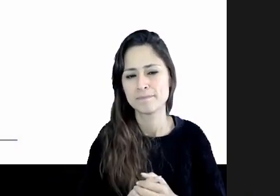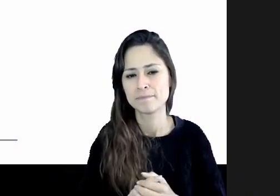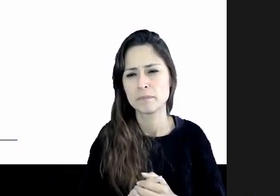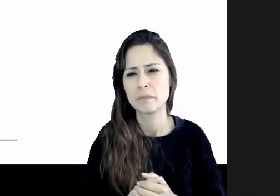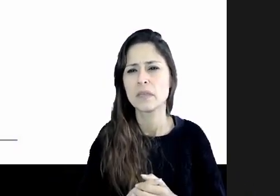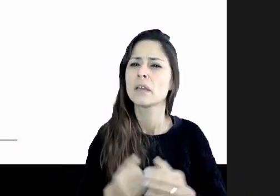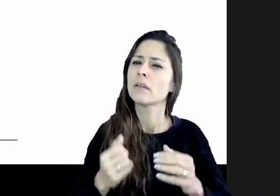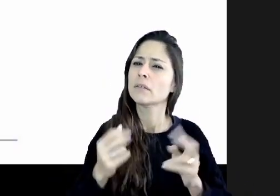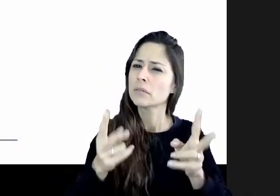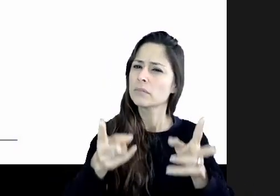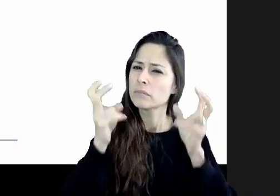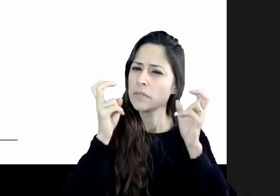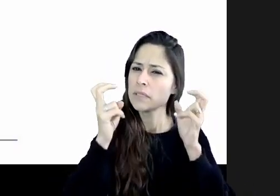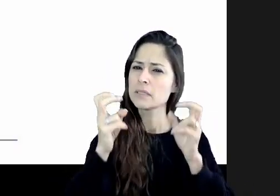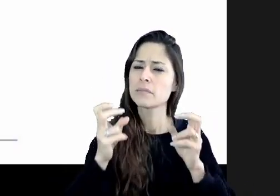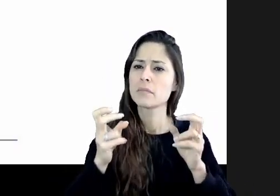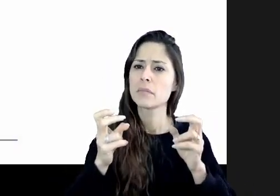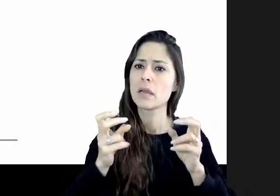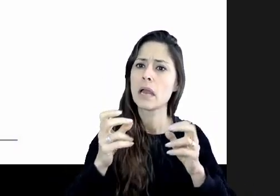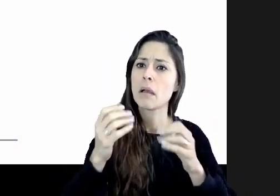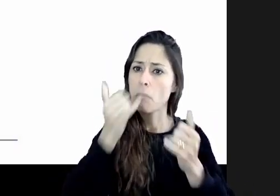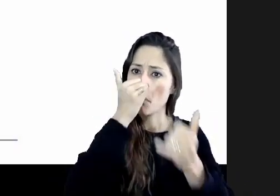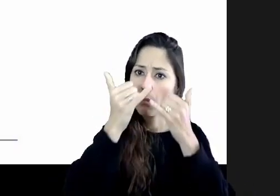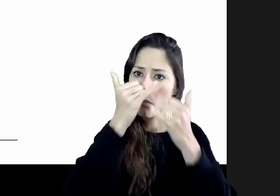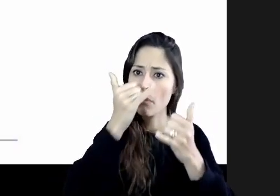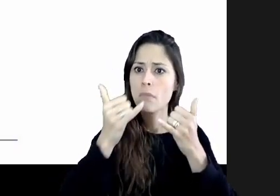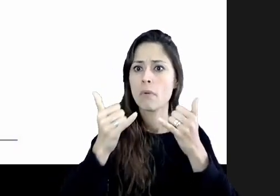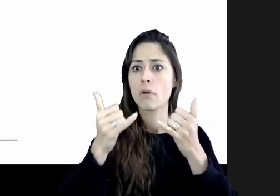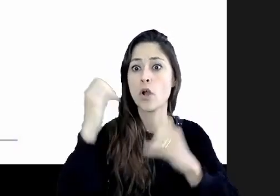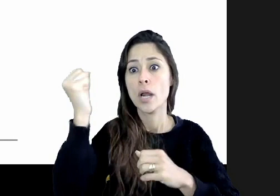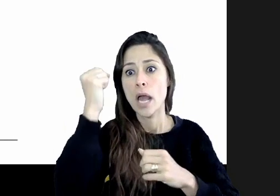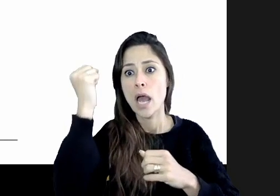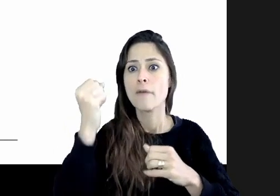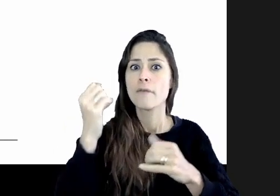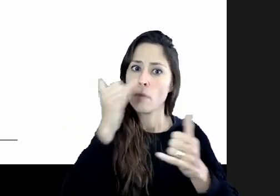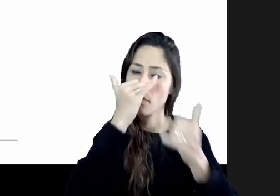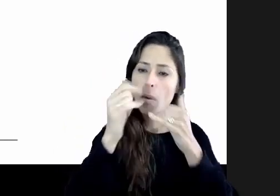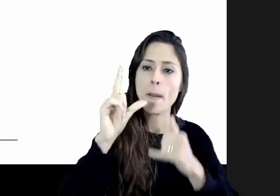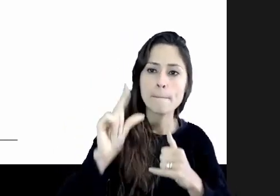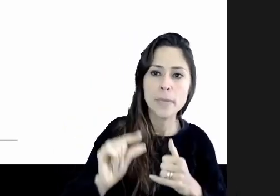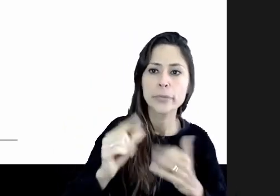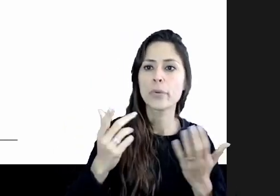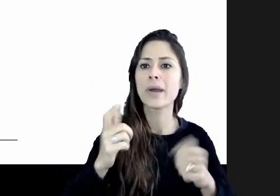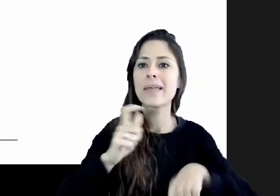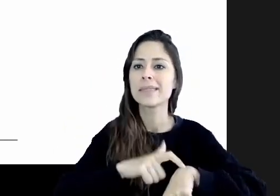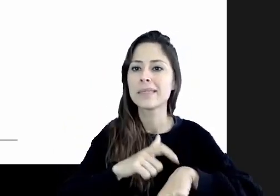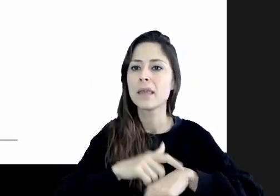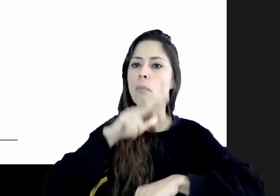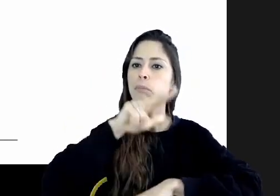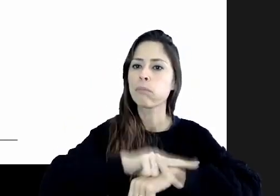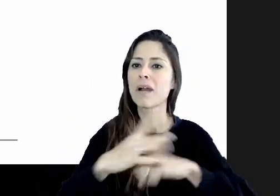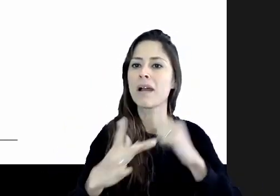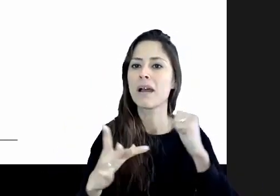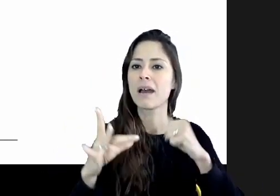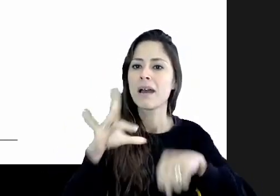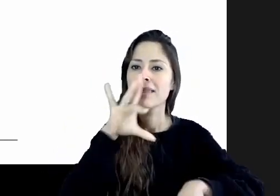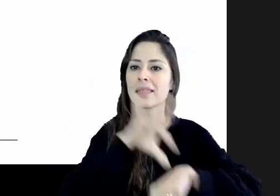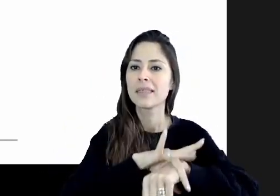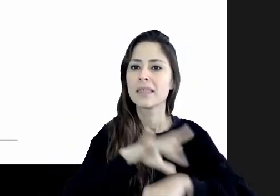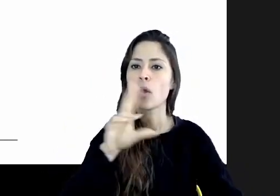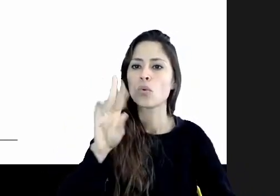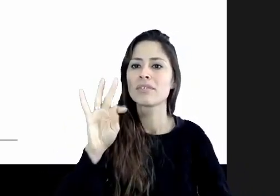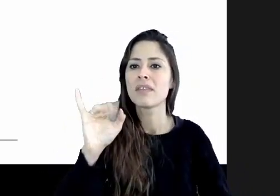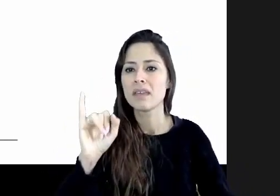complicações tanto menores quanto maiores foram similares, tempo de estadia na UTI, tempo de de hospitalização, mas no